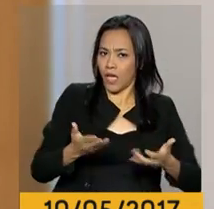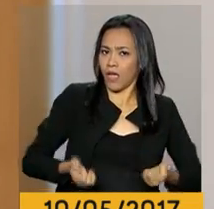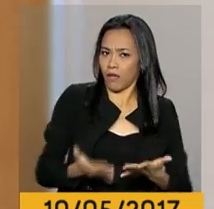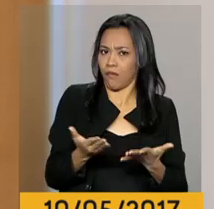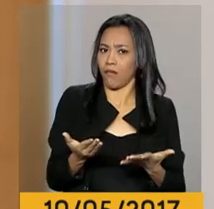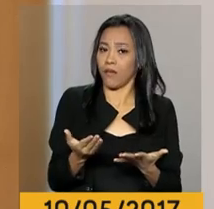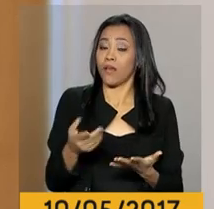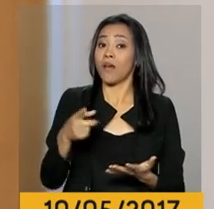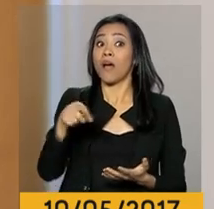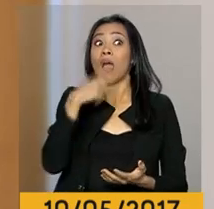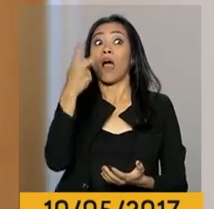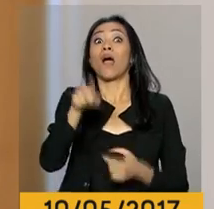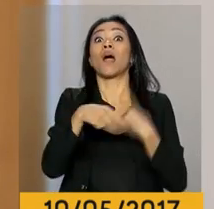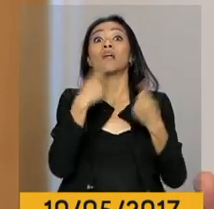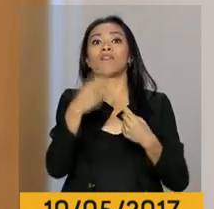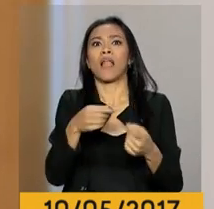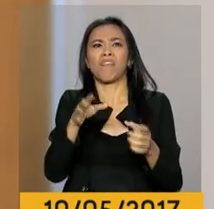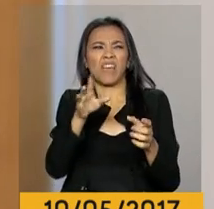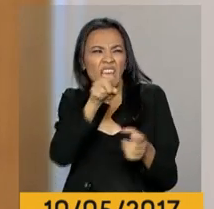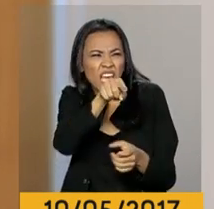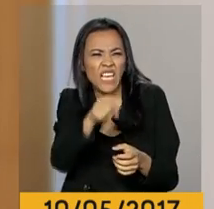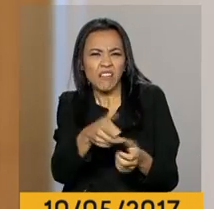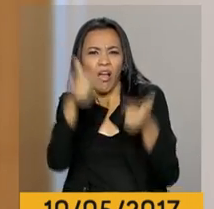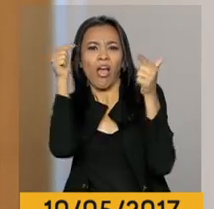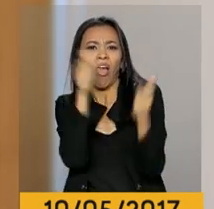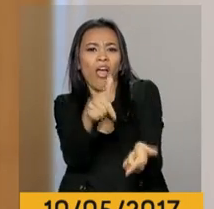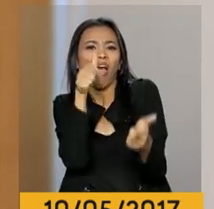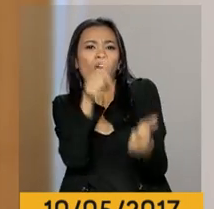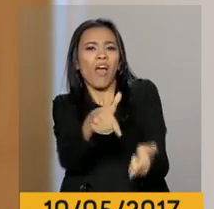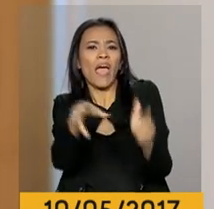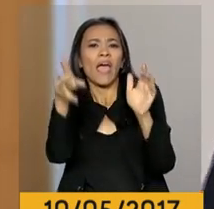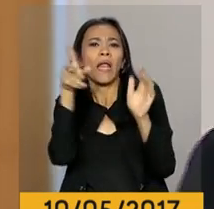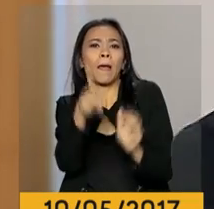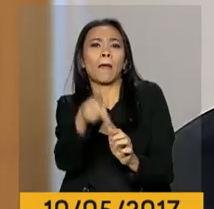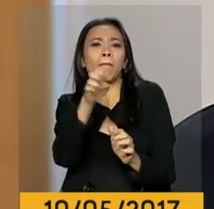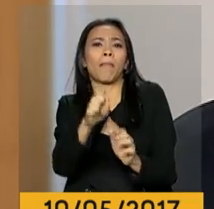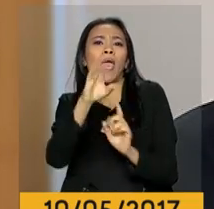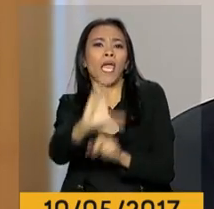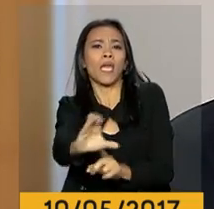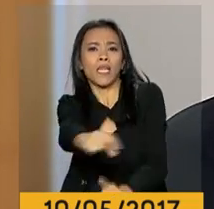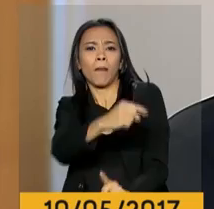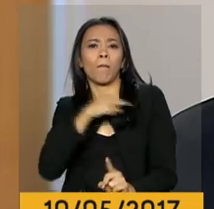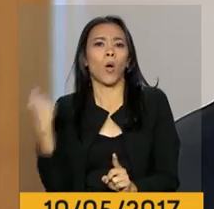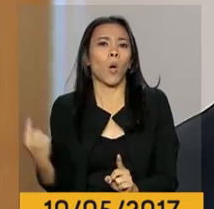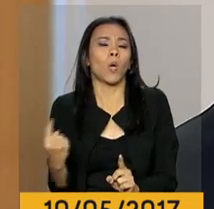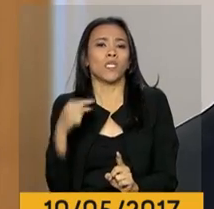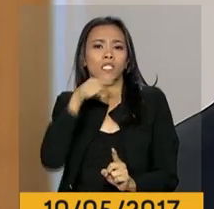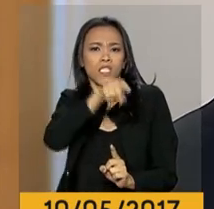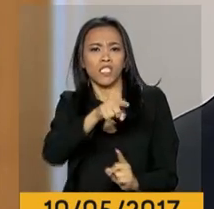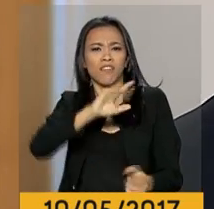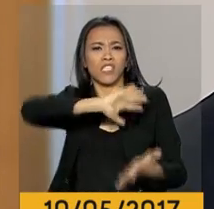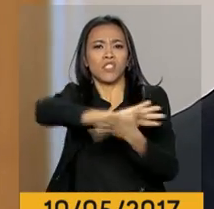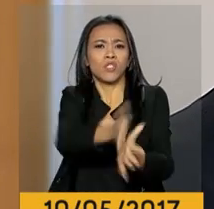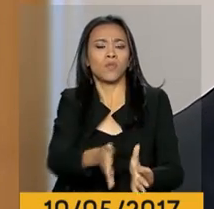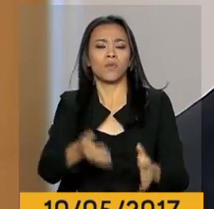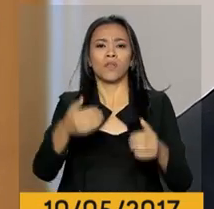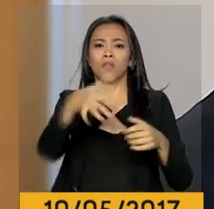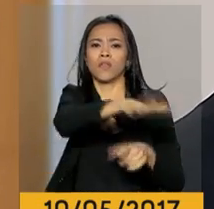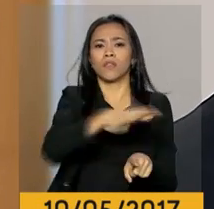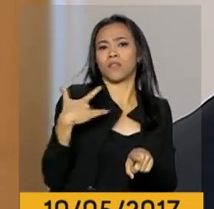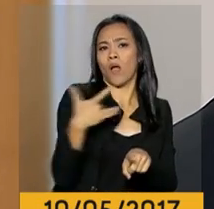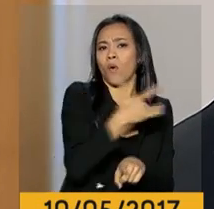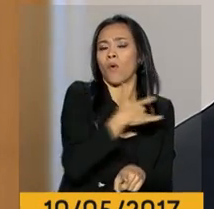como peque da Morte né por aqueles que se opunham porque diziam que nós íamos acabar com saúde e educação e Diferentemente assim que